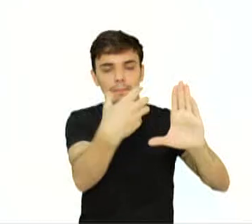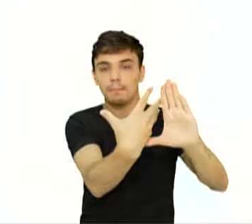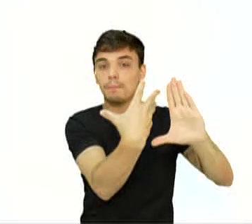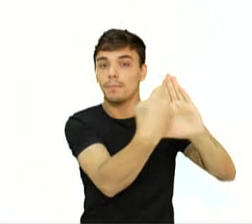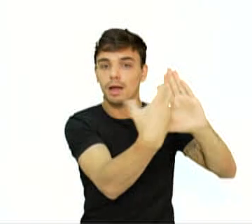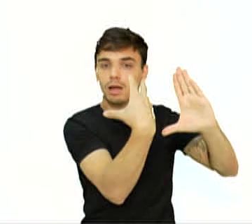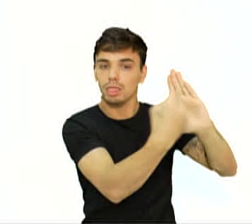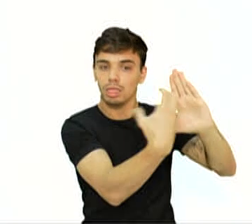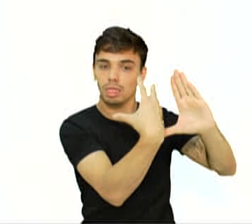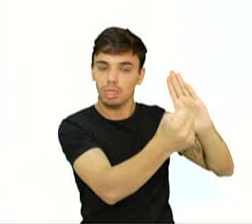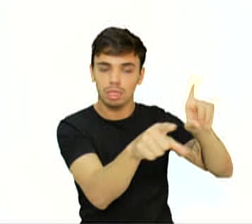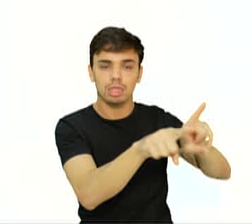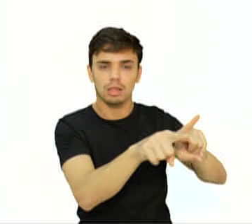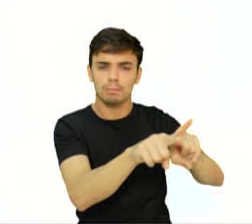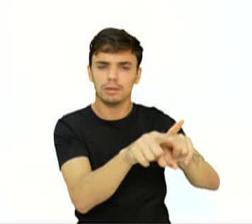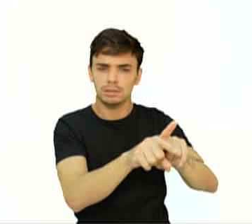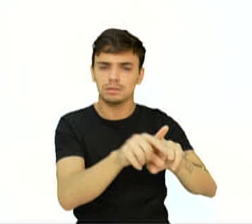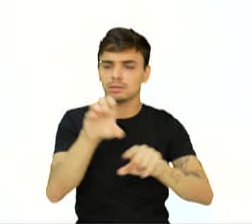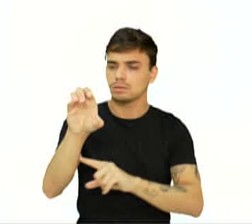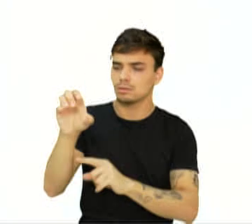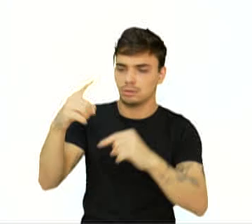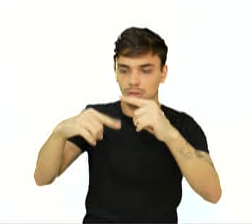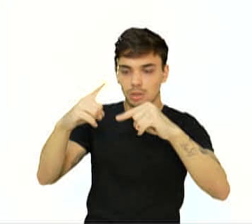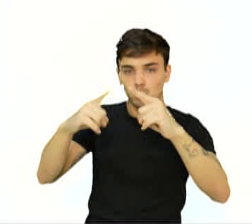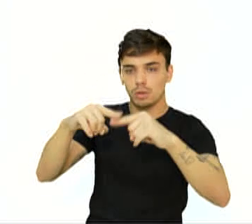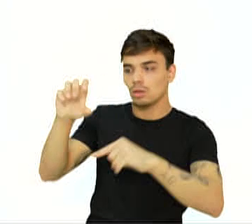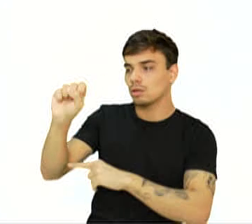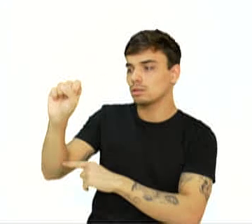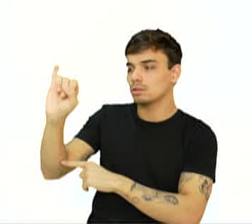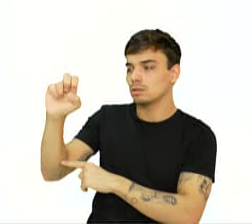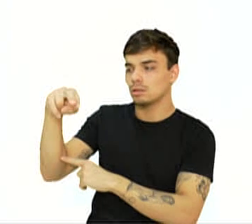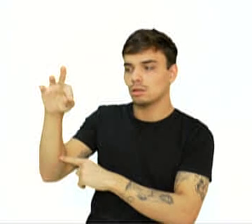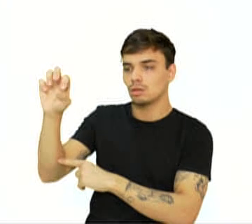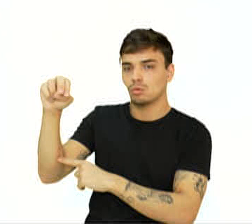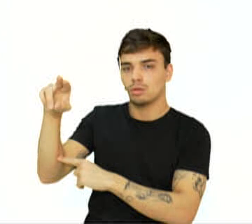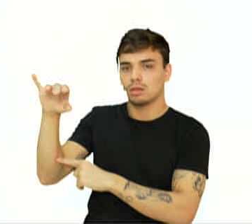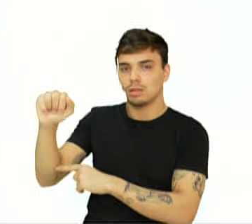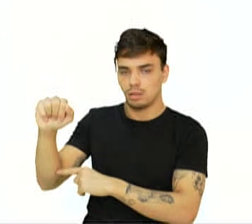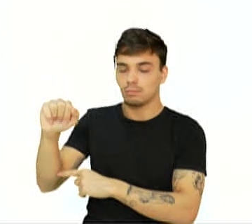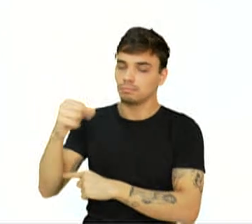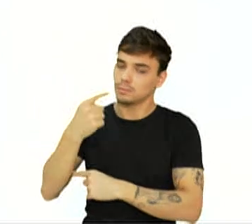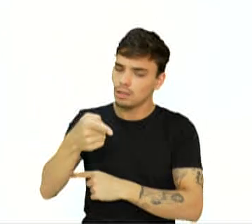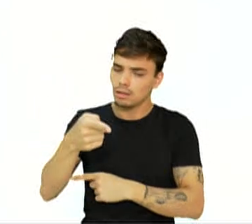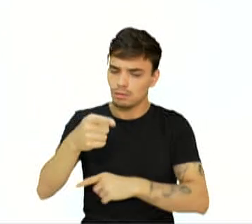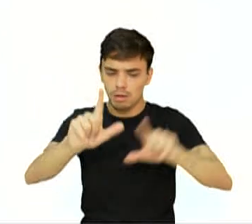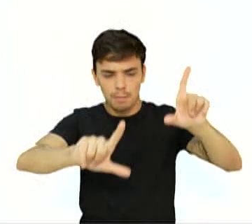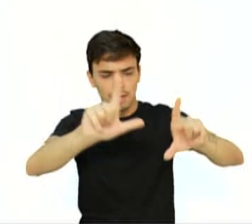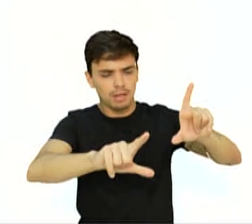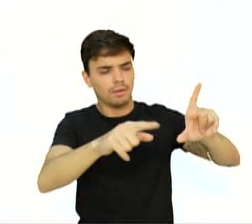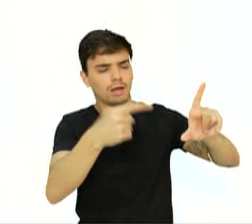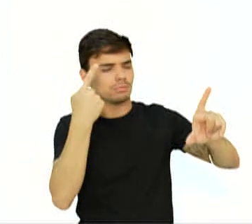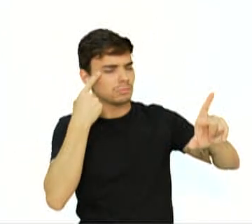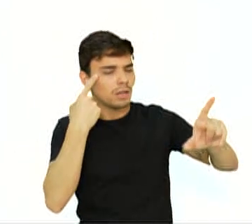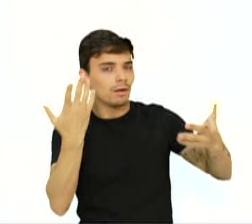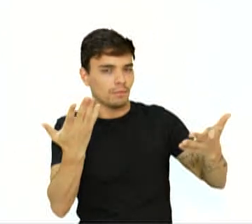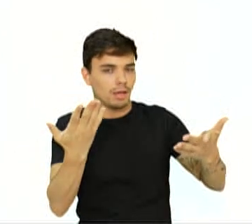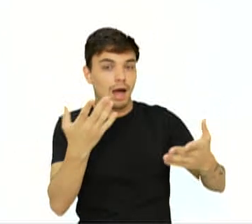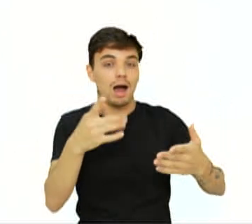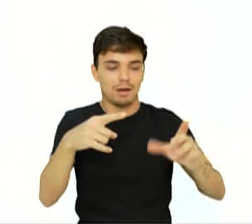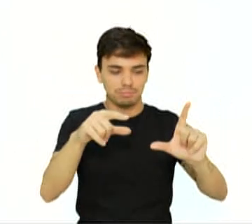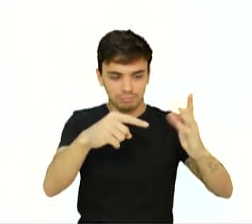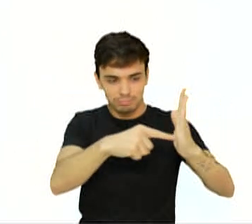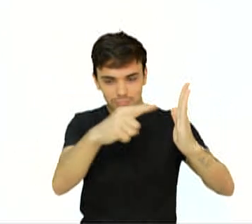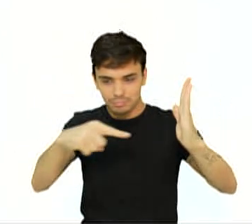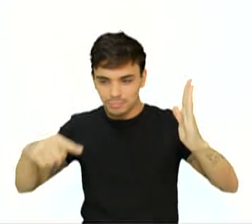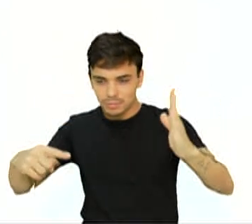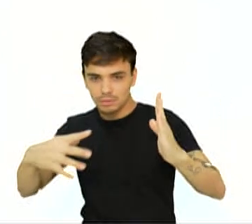sintonia. Esse circuito vai identificar, opa, é a onda que eu tenho que identificar. Para fazer isso,